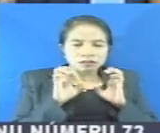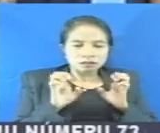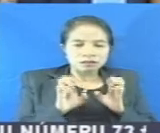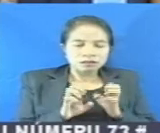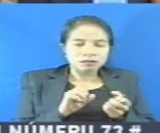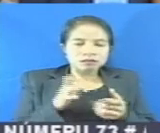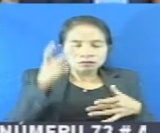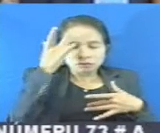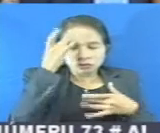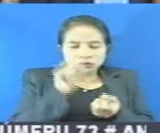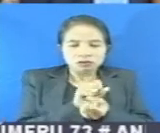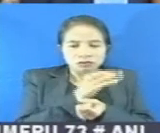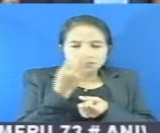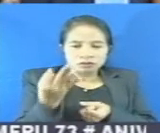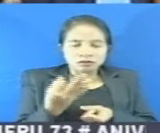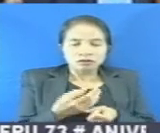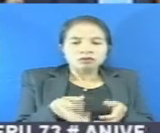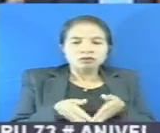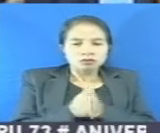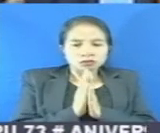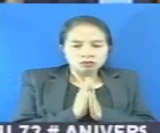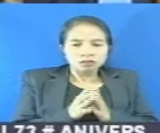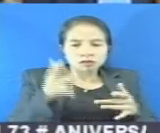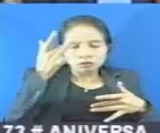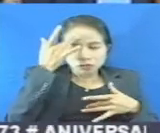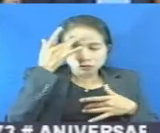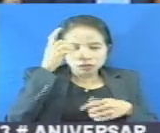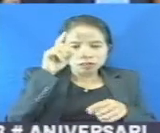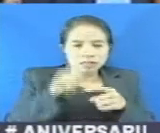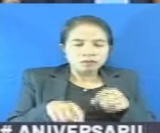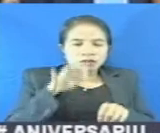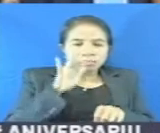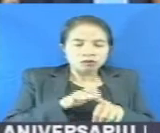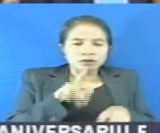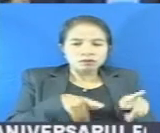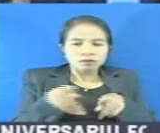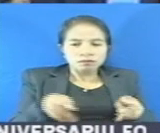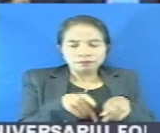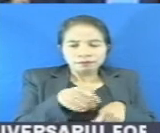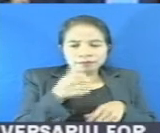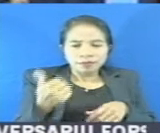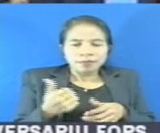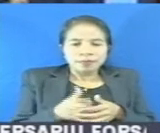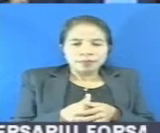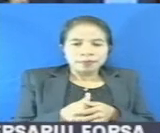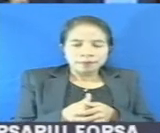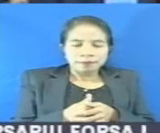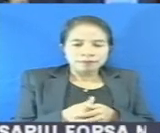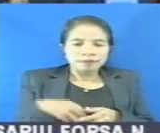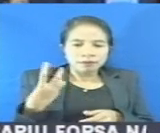pandemia surtu dan khusus para morasi dan level eta etwai tan komunitari kami esforsu